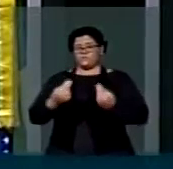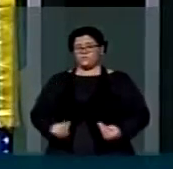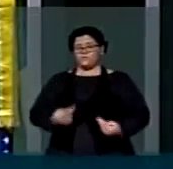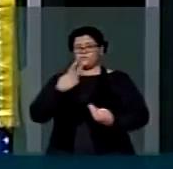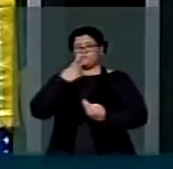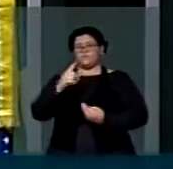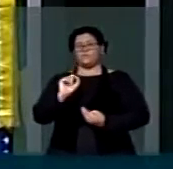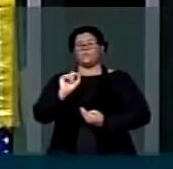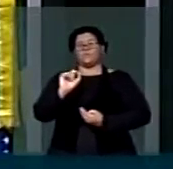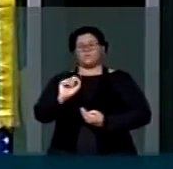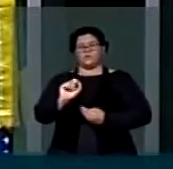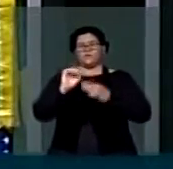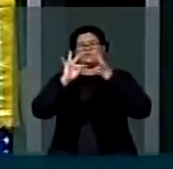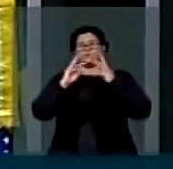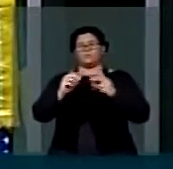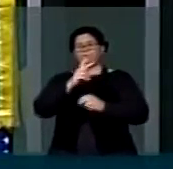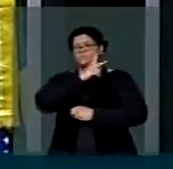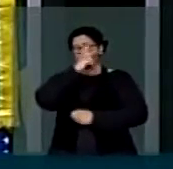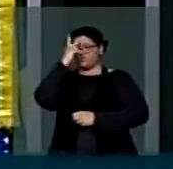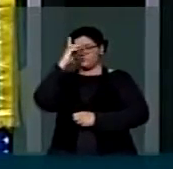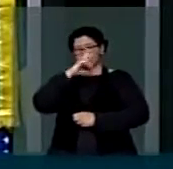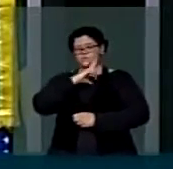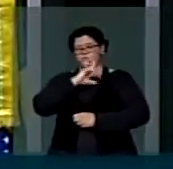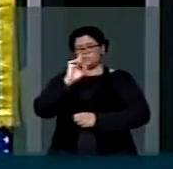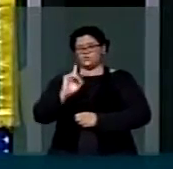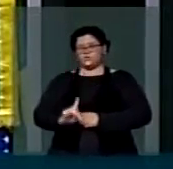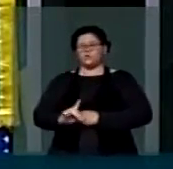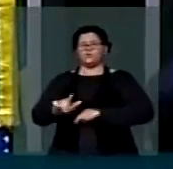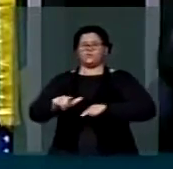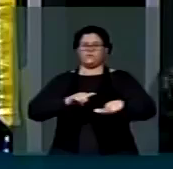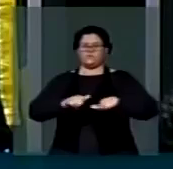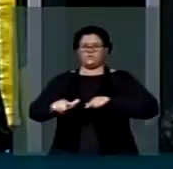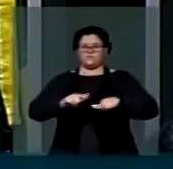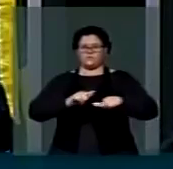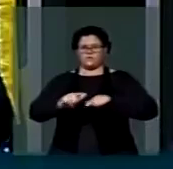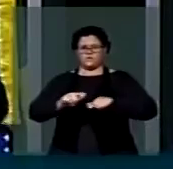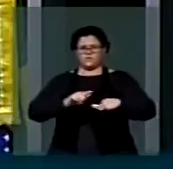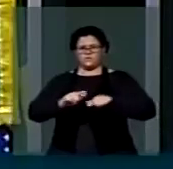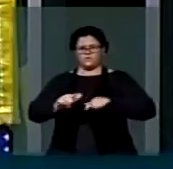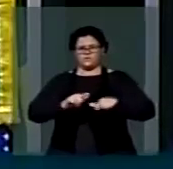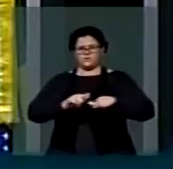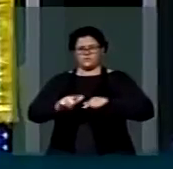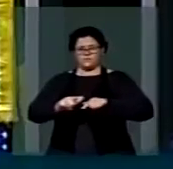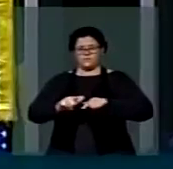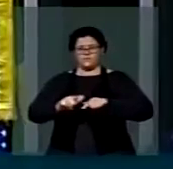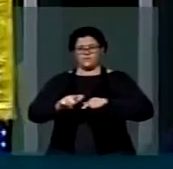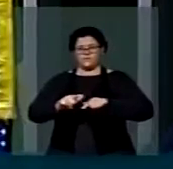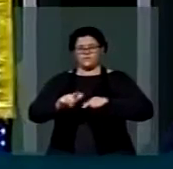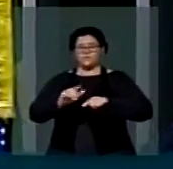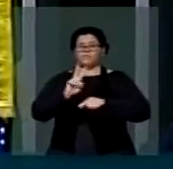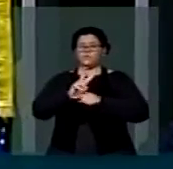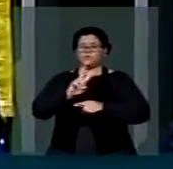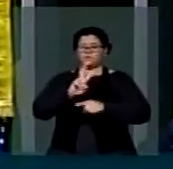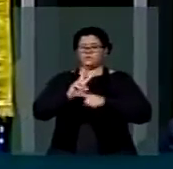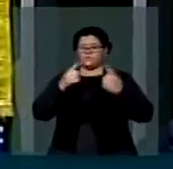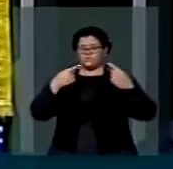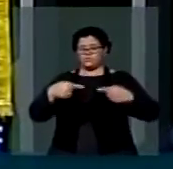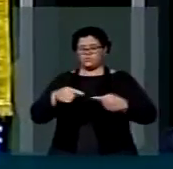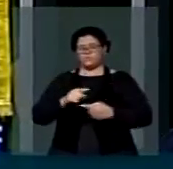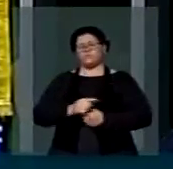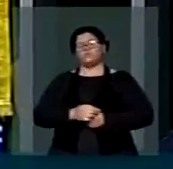trabalho, à livre escolha de emprego, a condições justas e favoráveis de trabalho e à proteção contra o